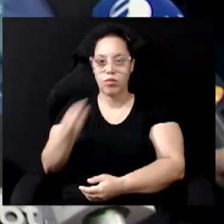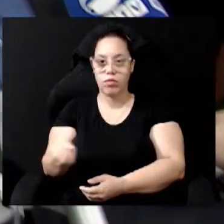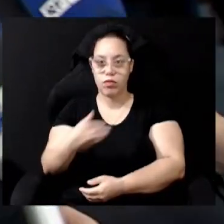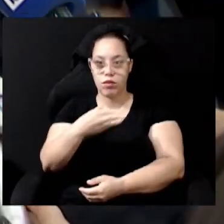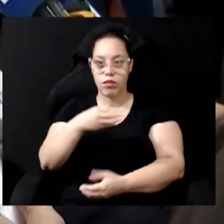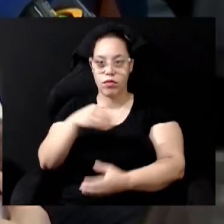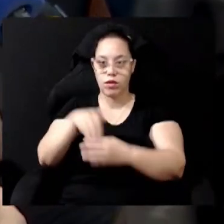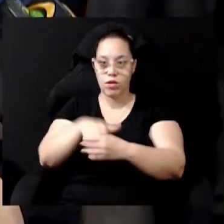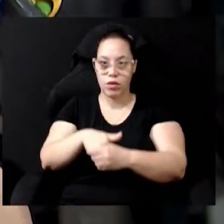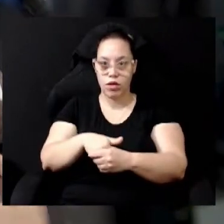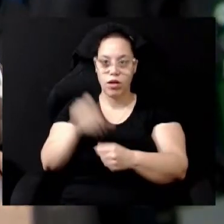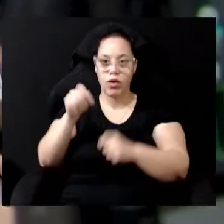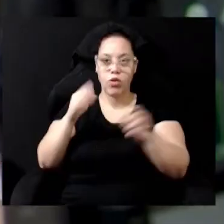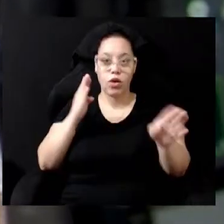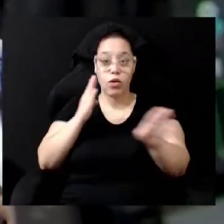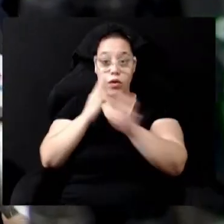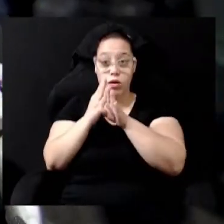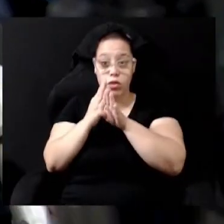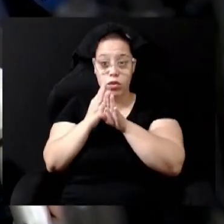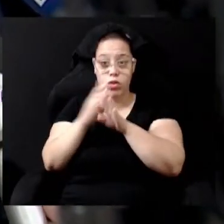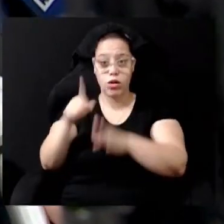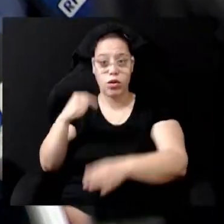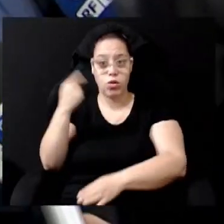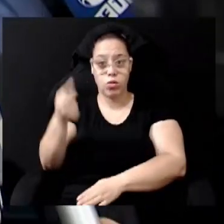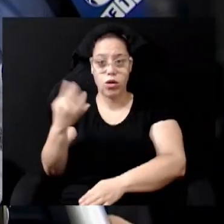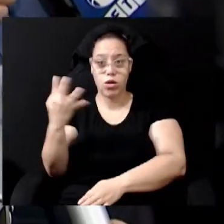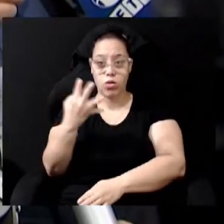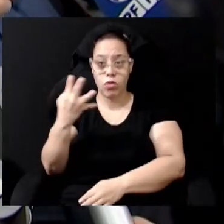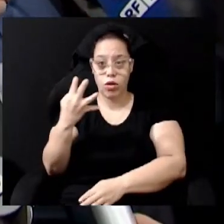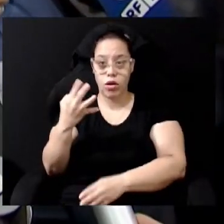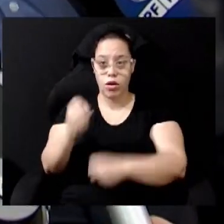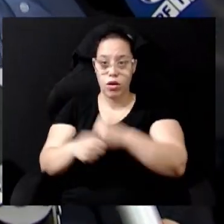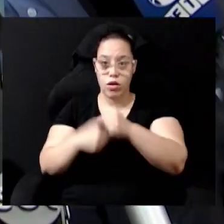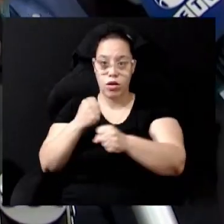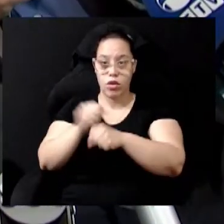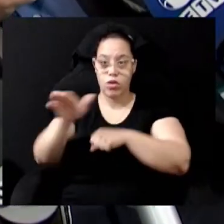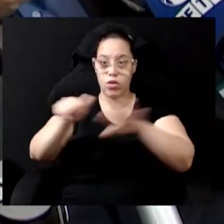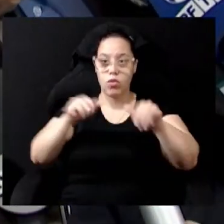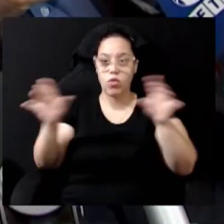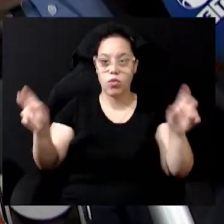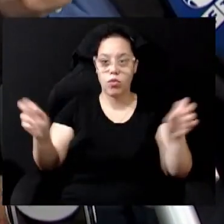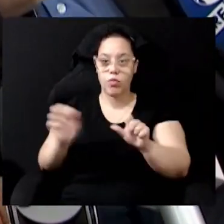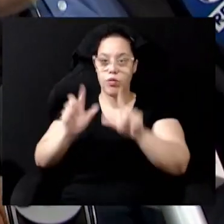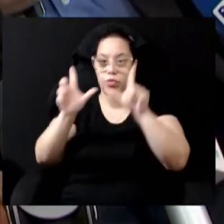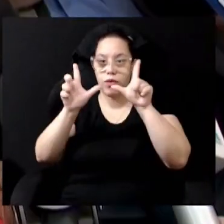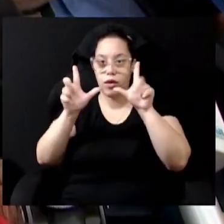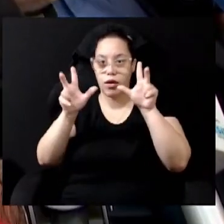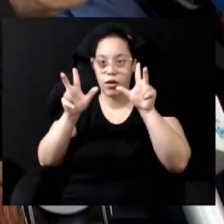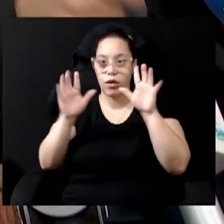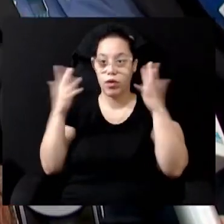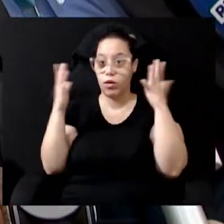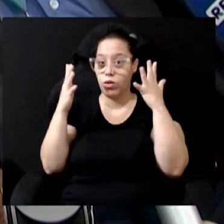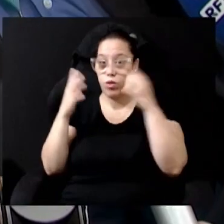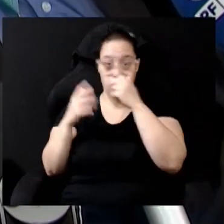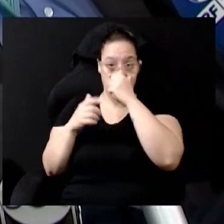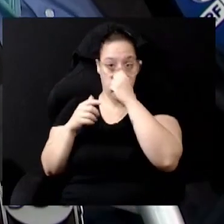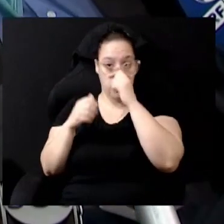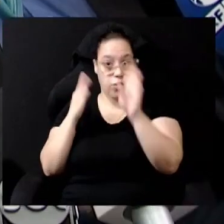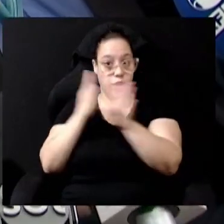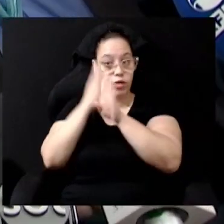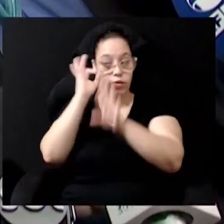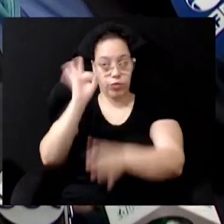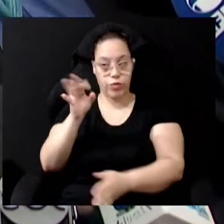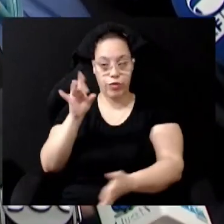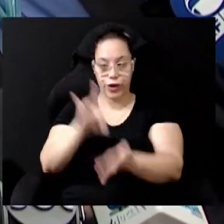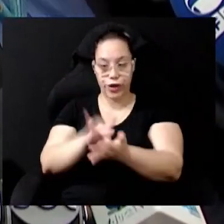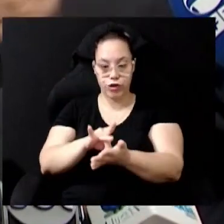eles vão enfrentar nos próximos 4 anos. O objetivo foi chamar atenção para a seriedade do que eles vão enfrentar. Um momento de